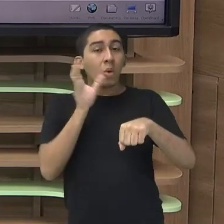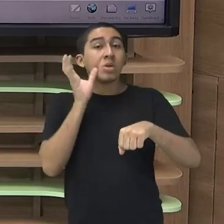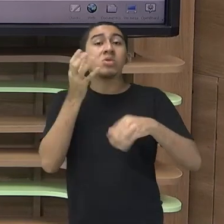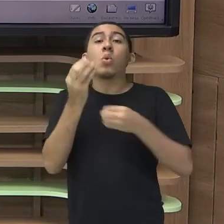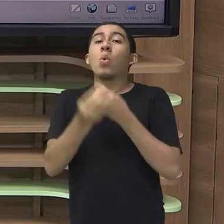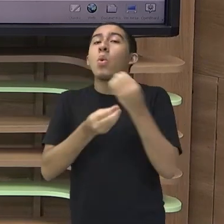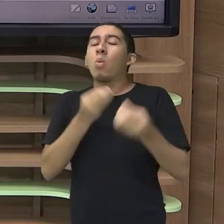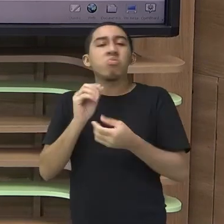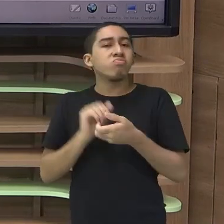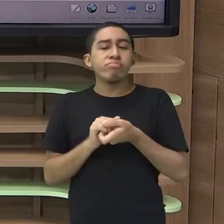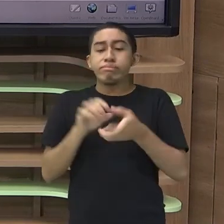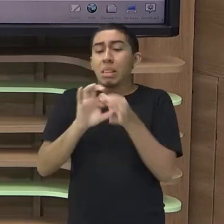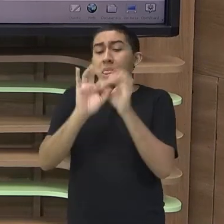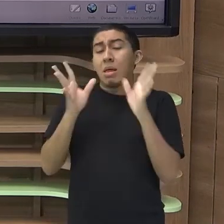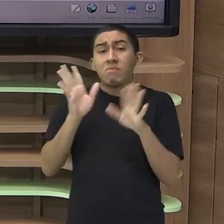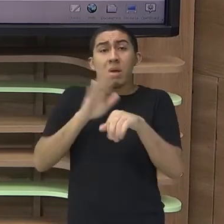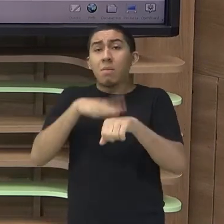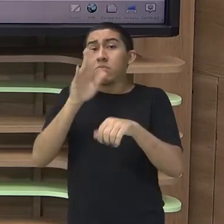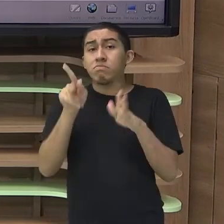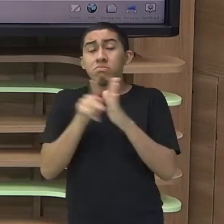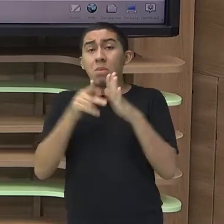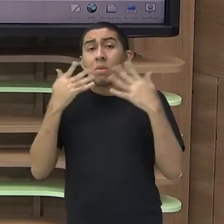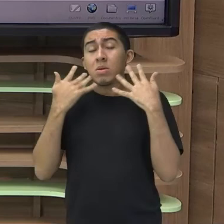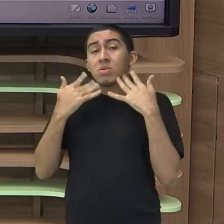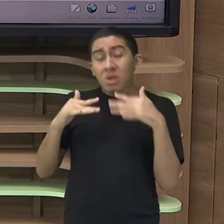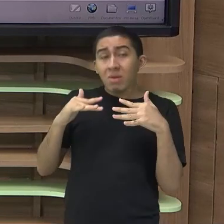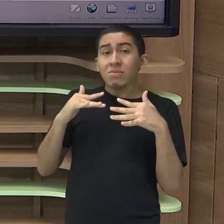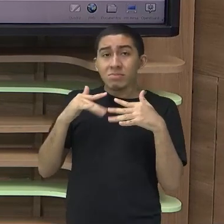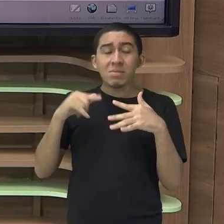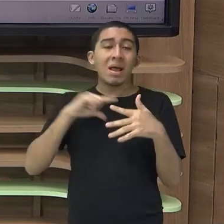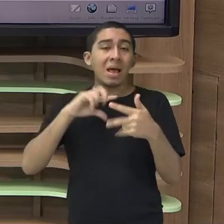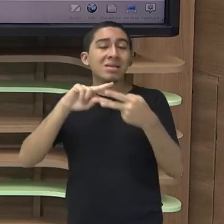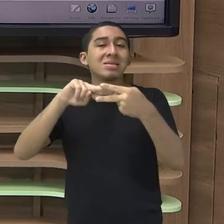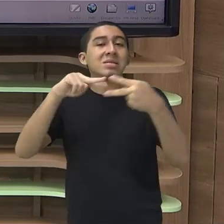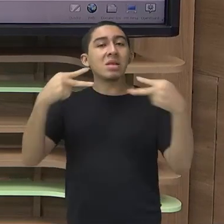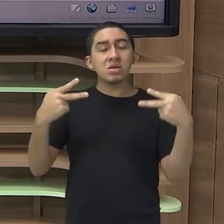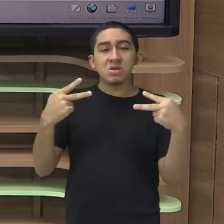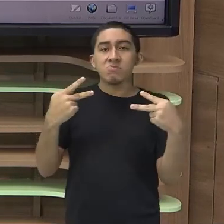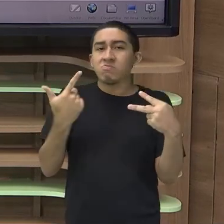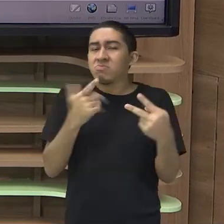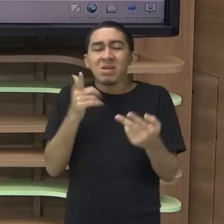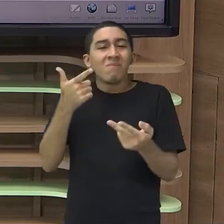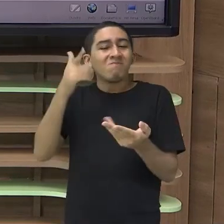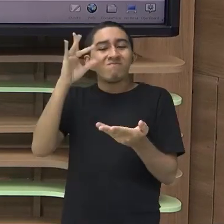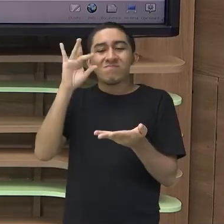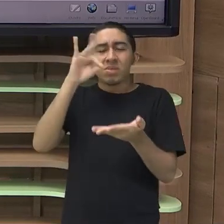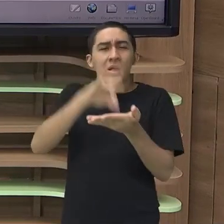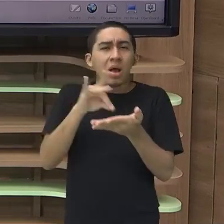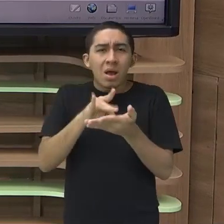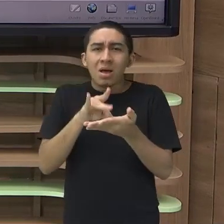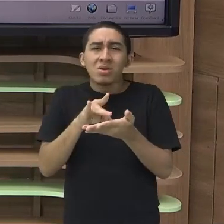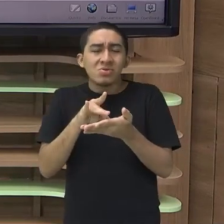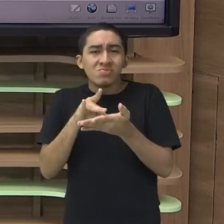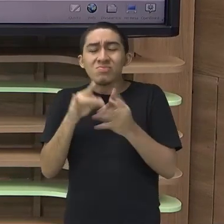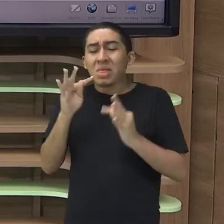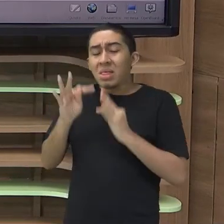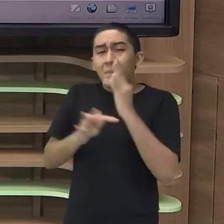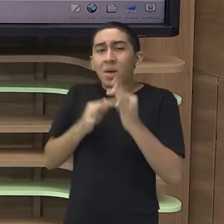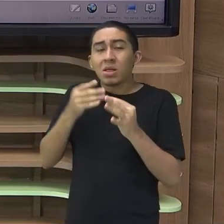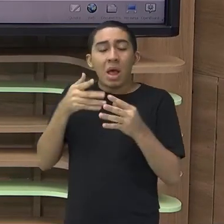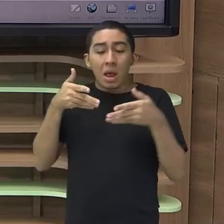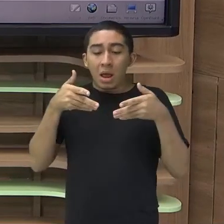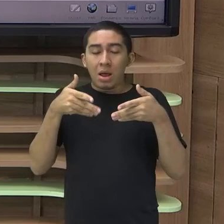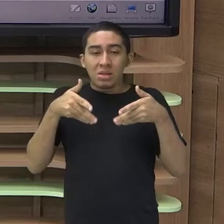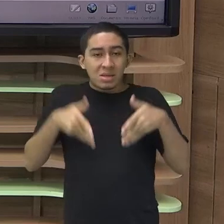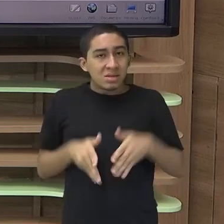forma aleatória e é uma condição genética, não existe um tratamento da criança nascer com